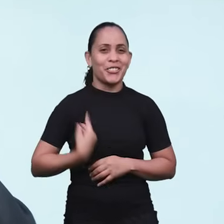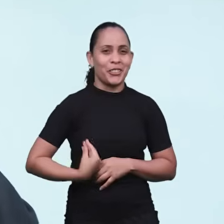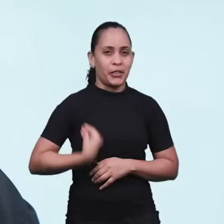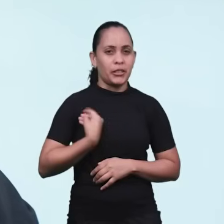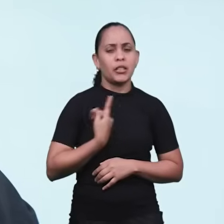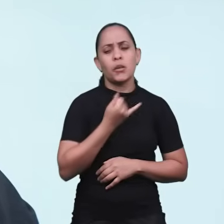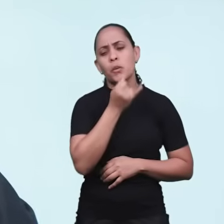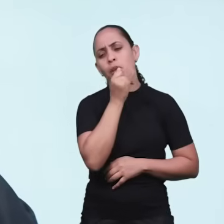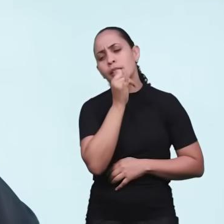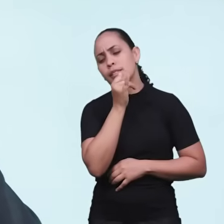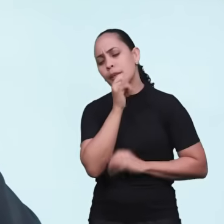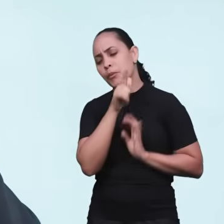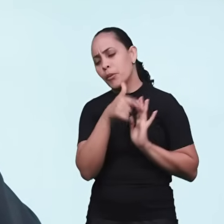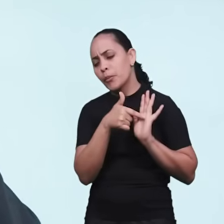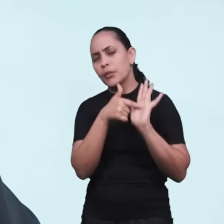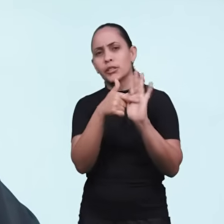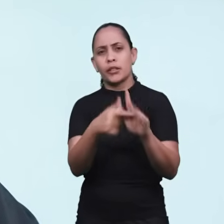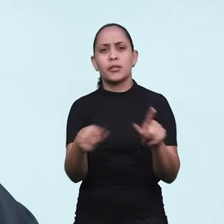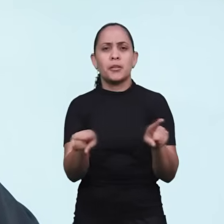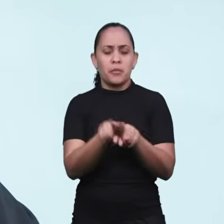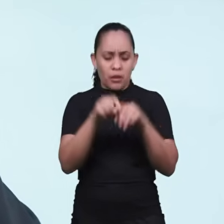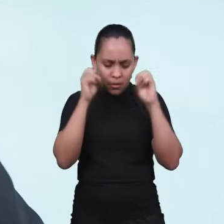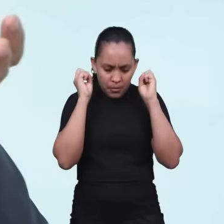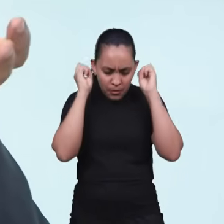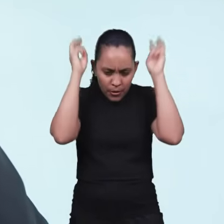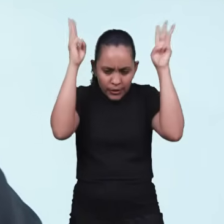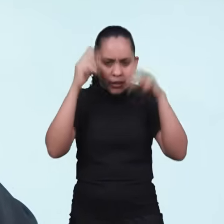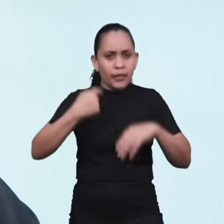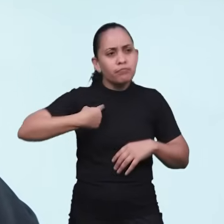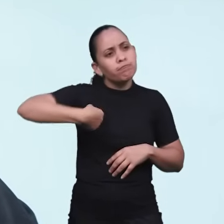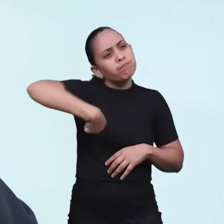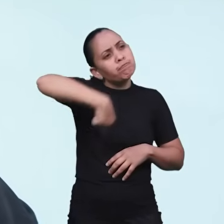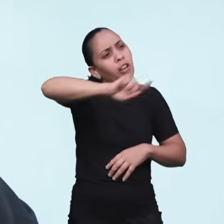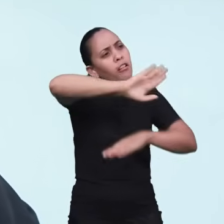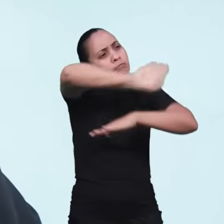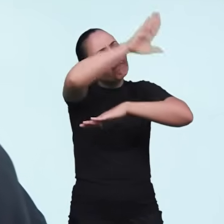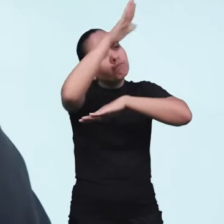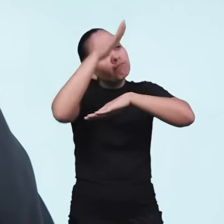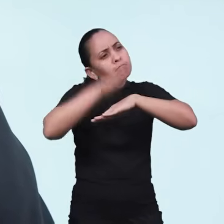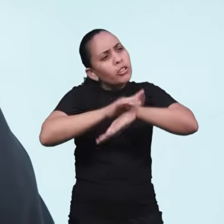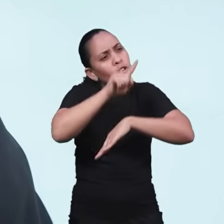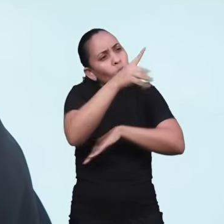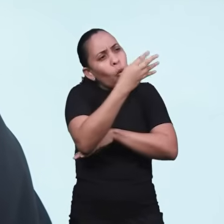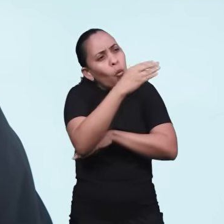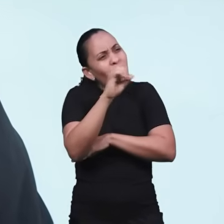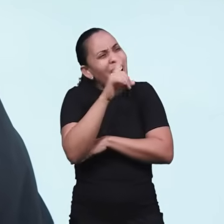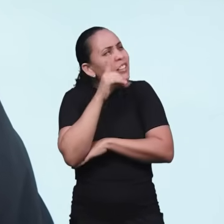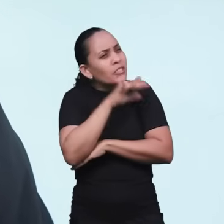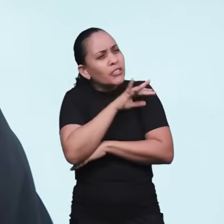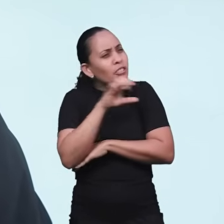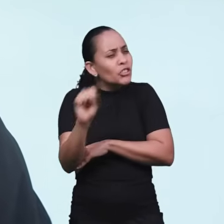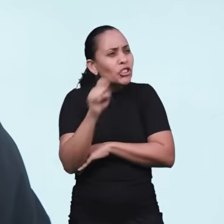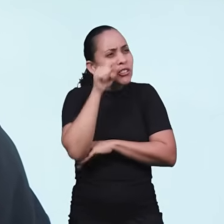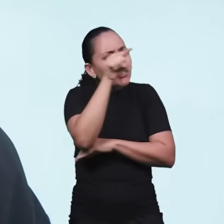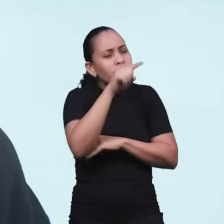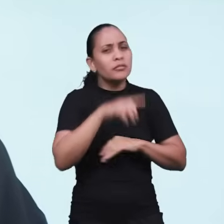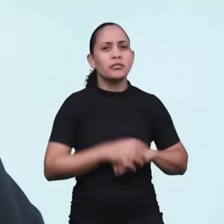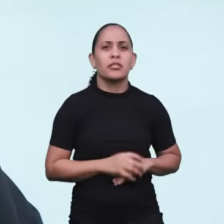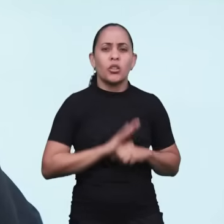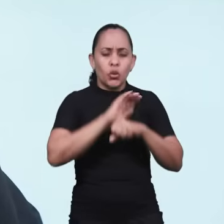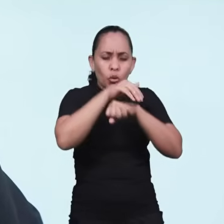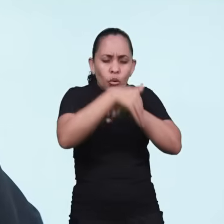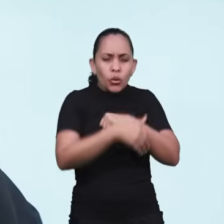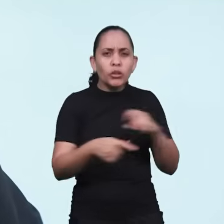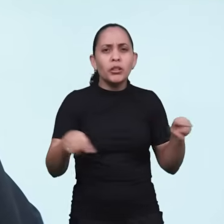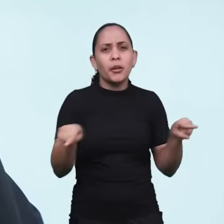está dentro de nós, que é o Senhor Jesus. Um exemplo bem didático disso é Moisés, quando ele sobe ao monte e ele passa